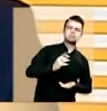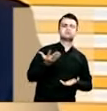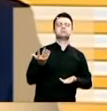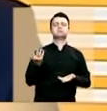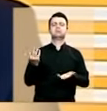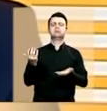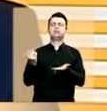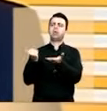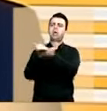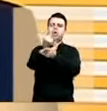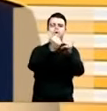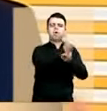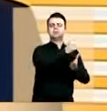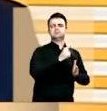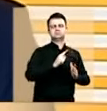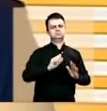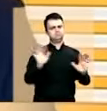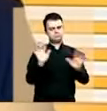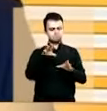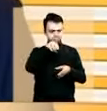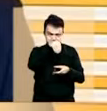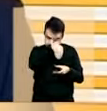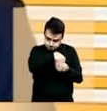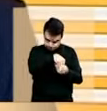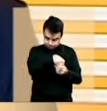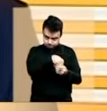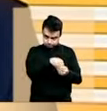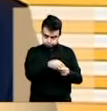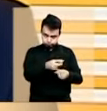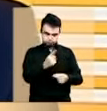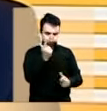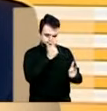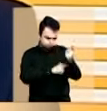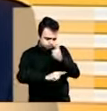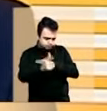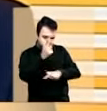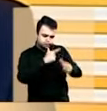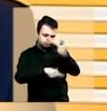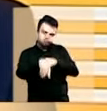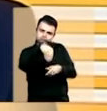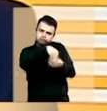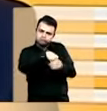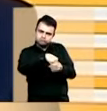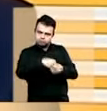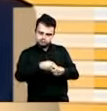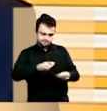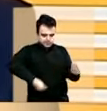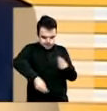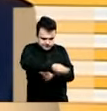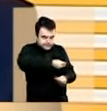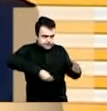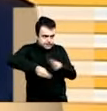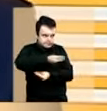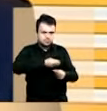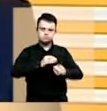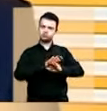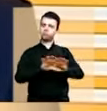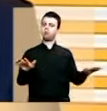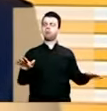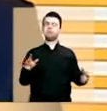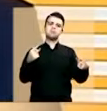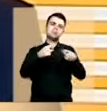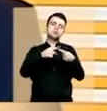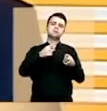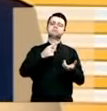de recursos de exterior. Ela mantém por si só, né? Isso se aplica